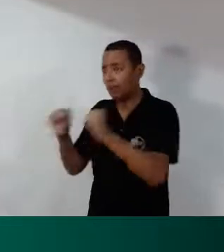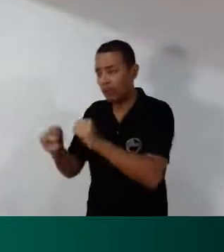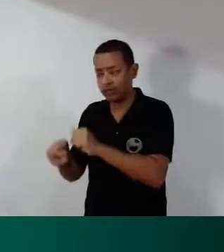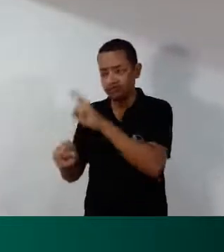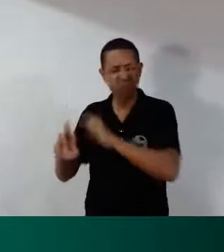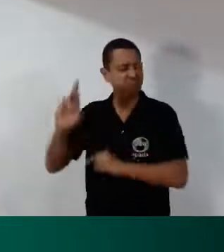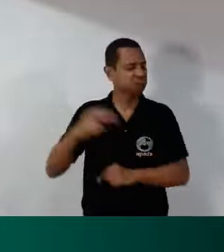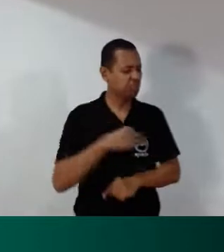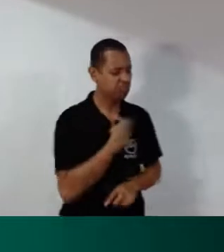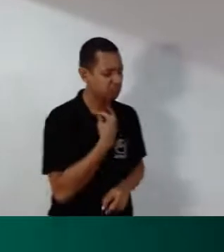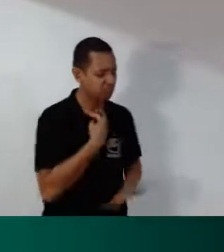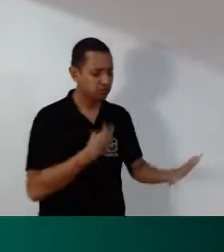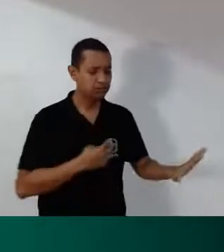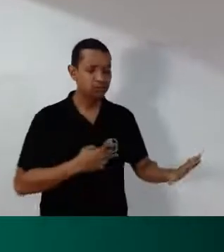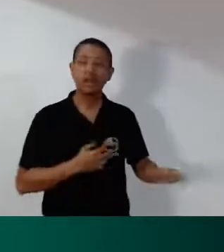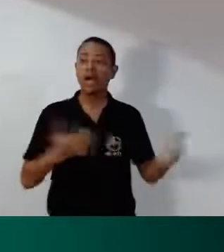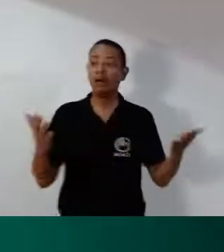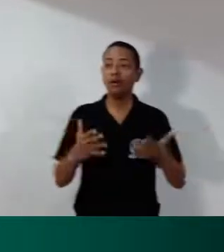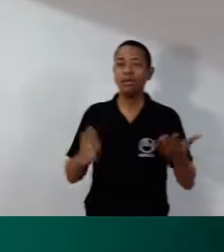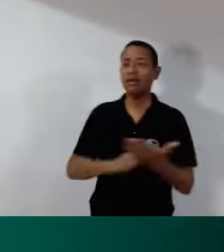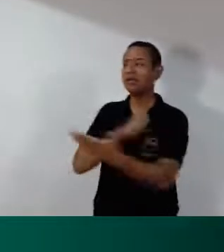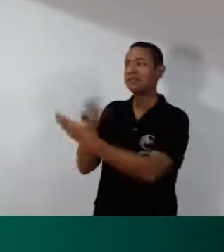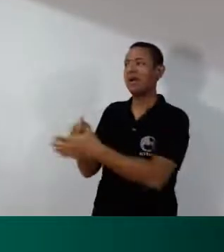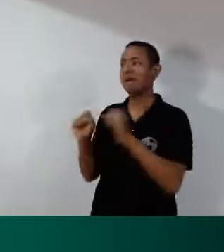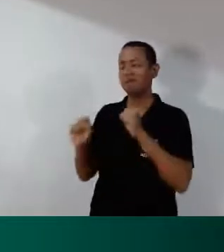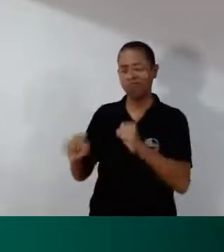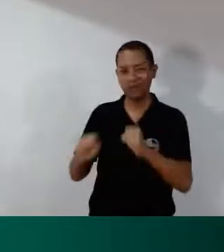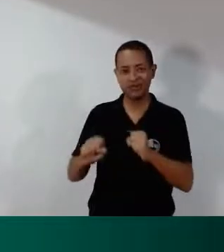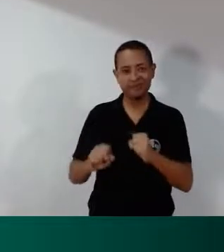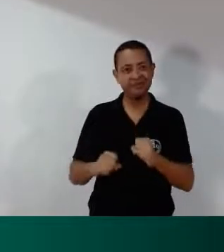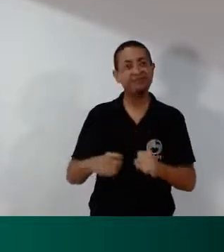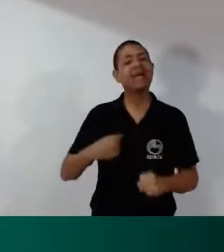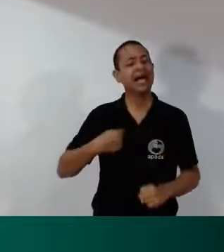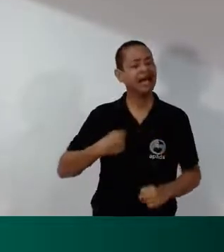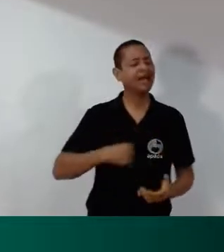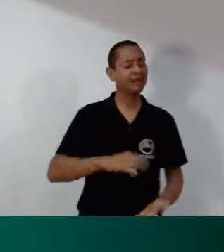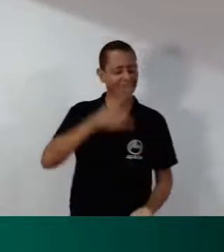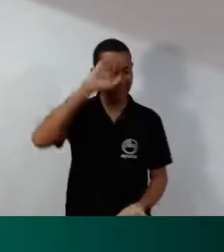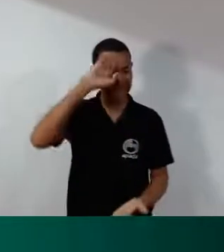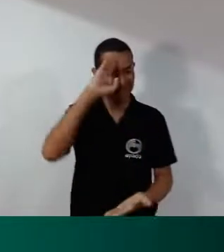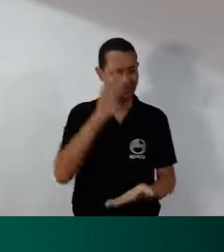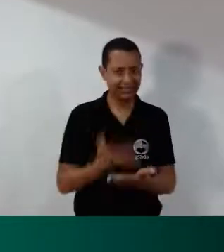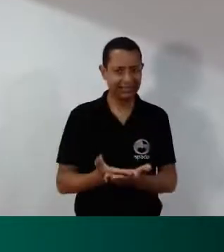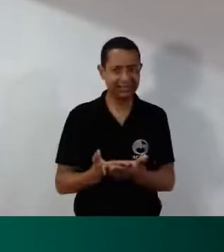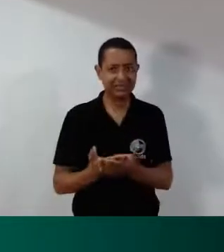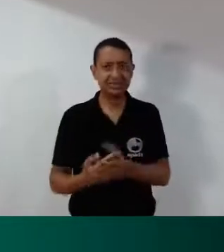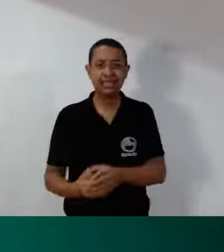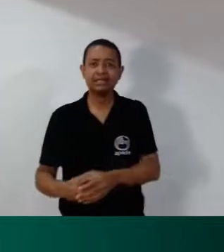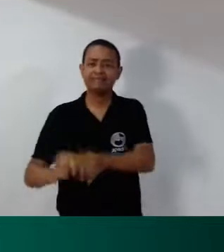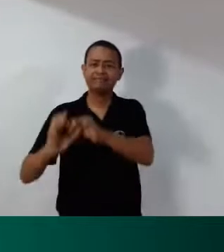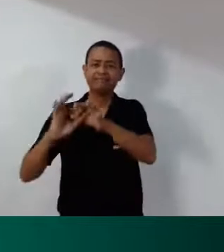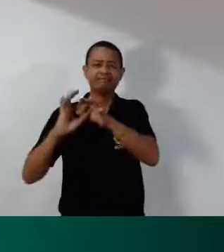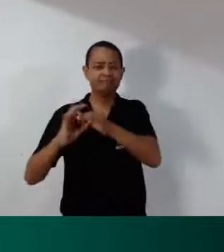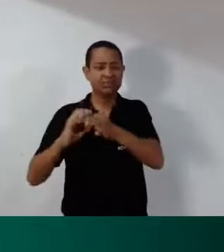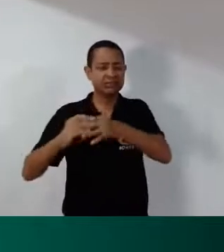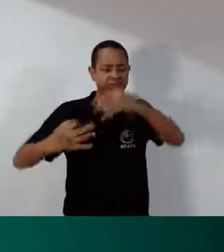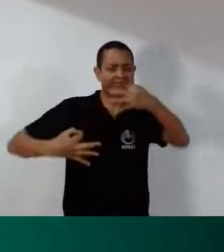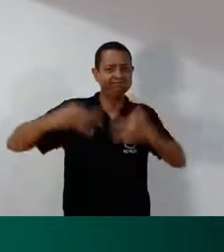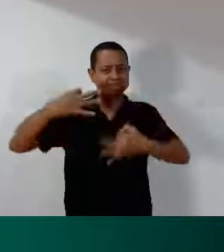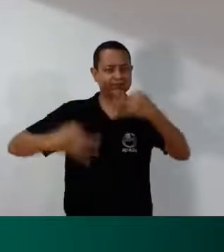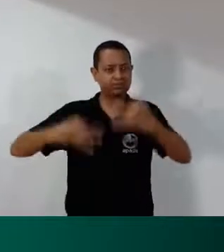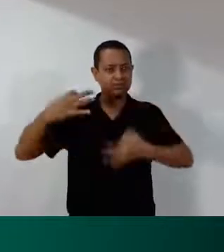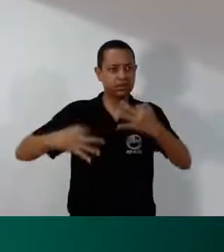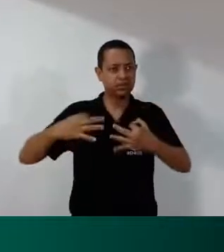Ele montou Mas eu acredito muito na Liga da Justiça sabe eu acredito que os heróis quando eles estão juntos sabe quando